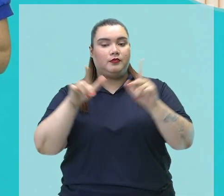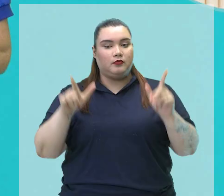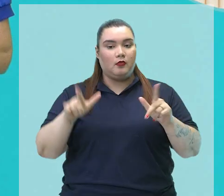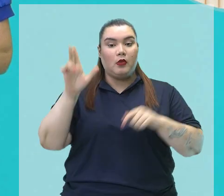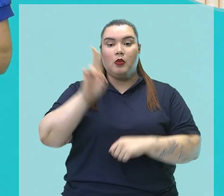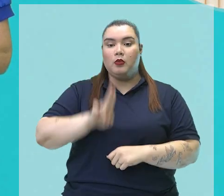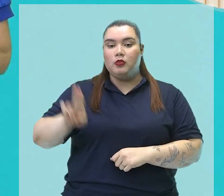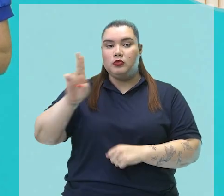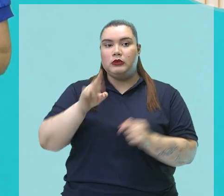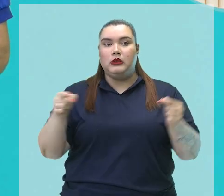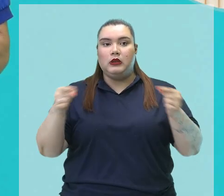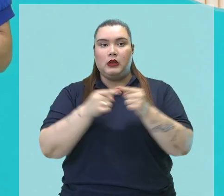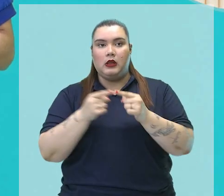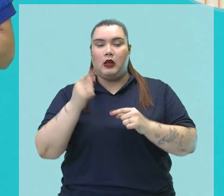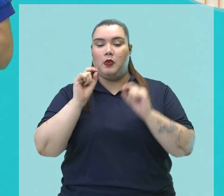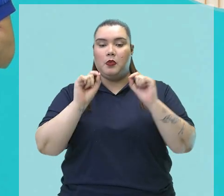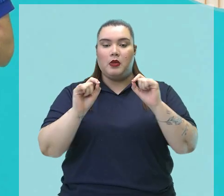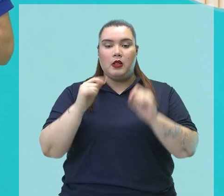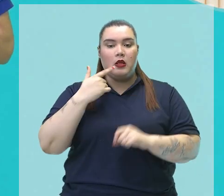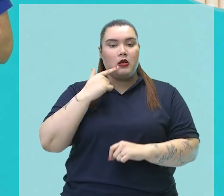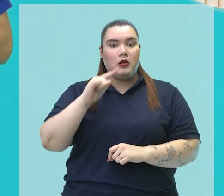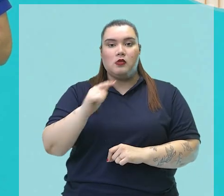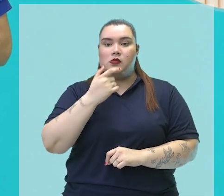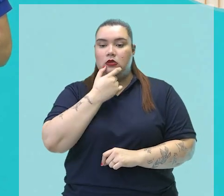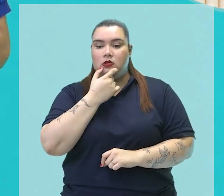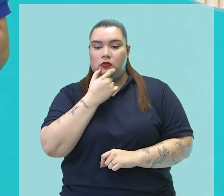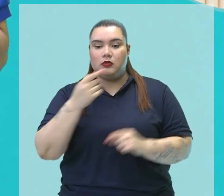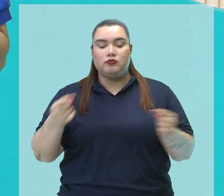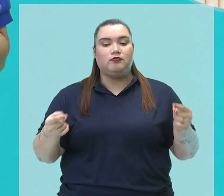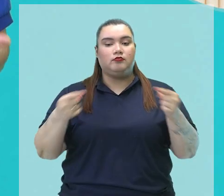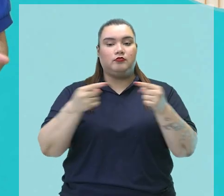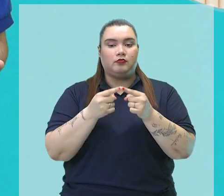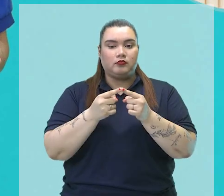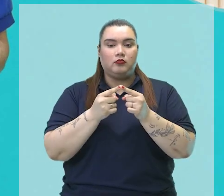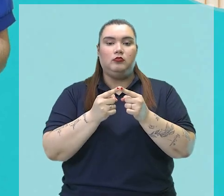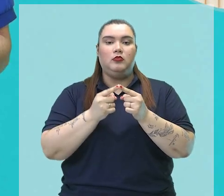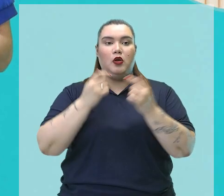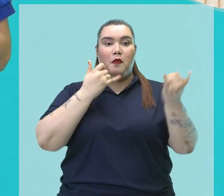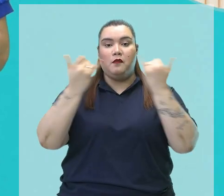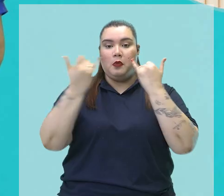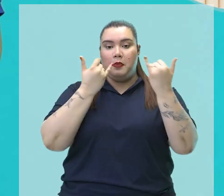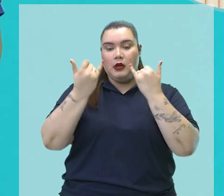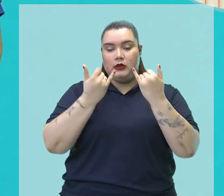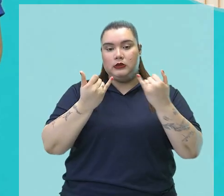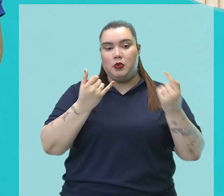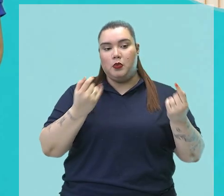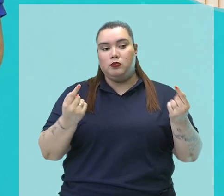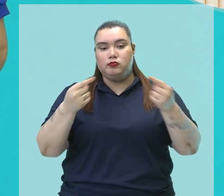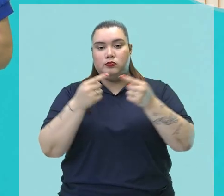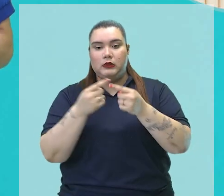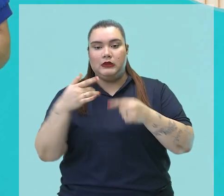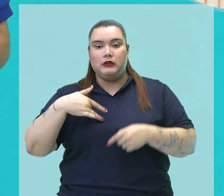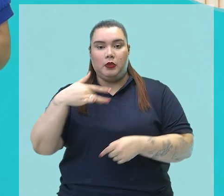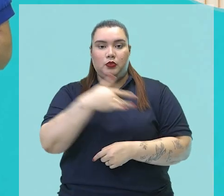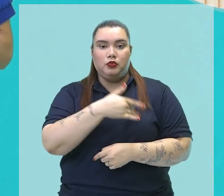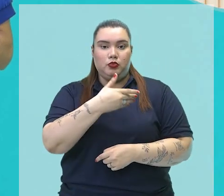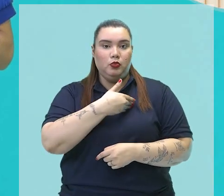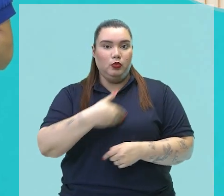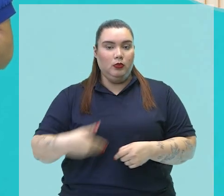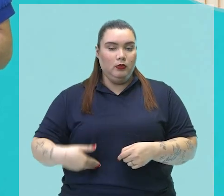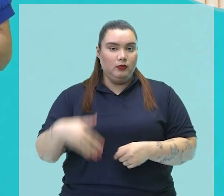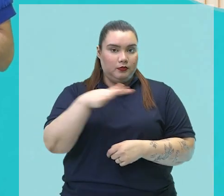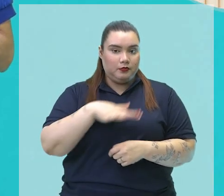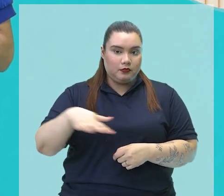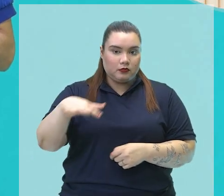utilização também da língua inglesa para legitimar discursos que são nocivos, especialmente à saúde pública. Quando eu me